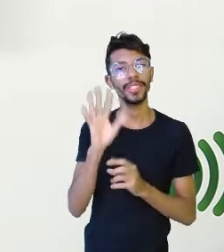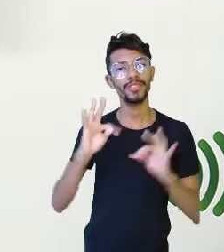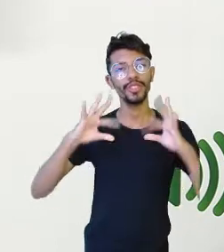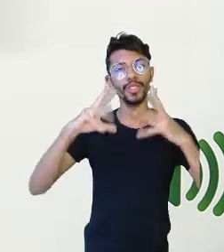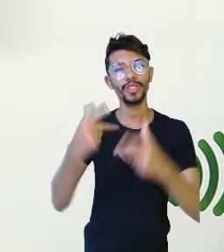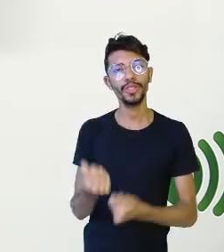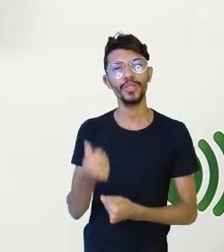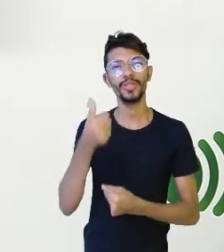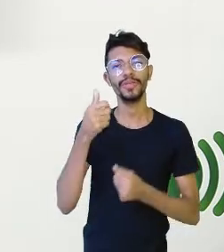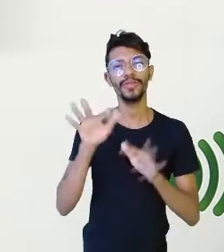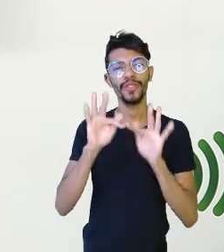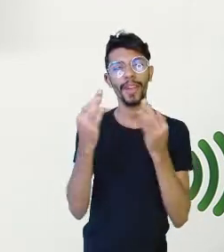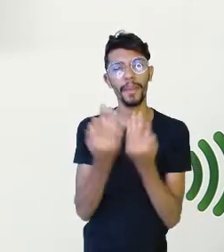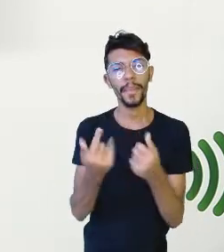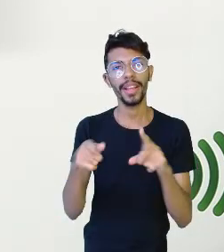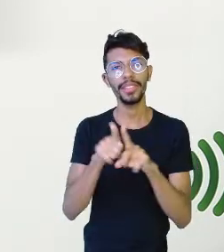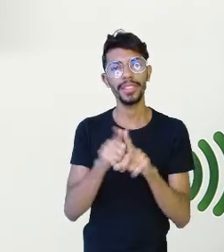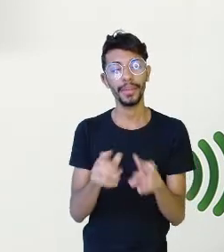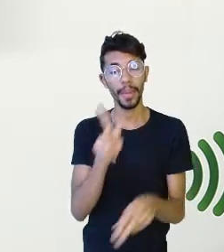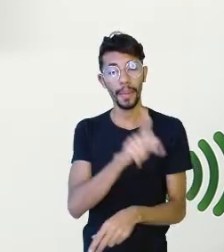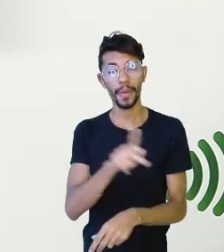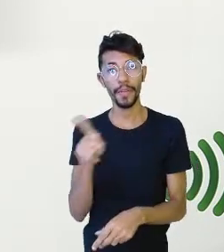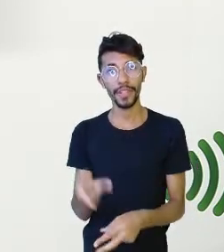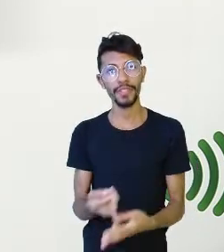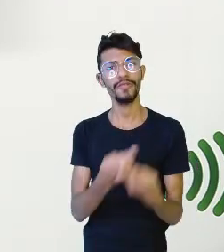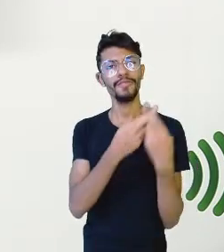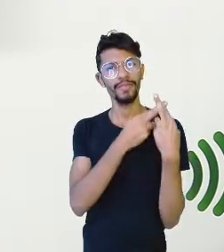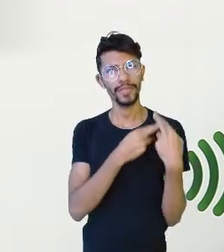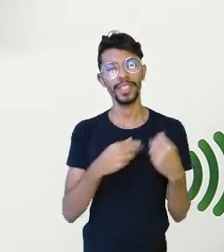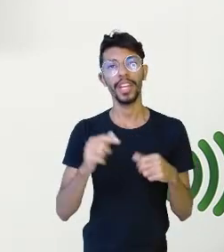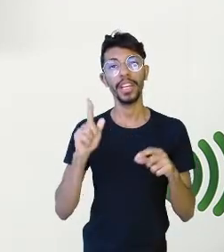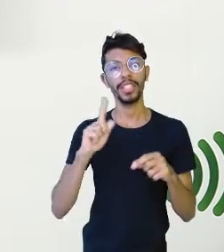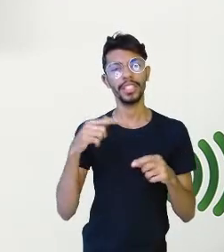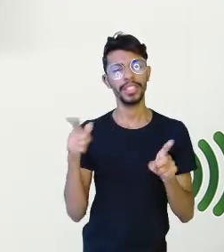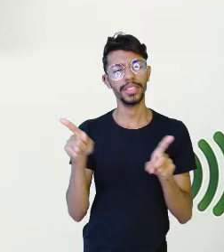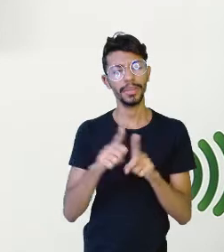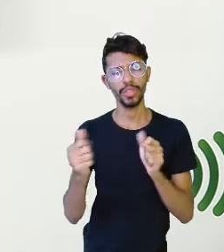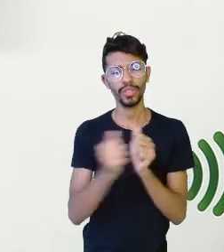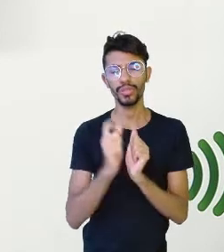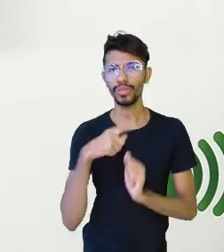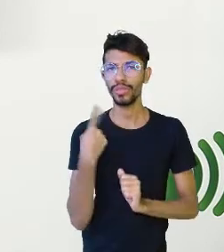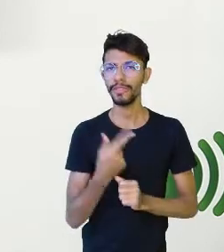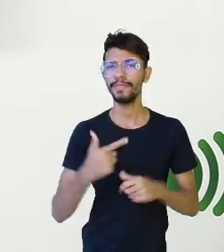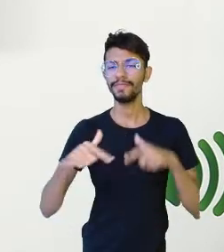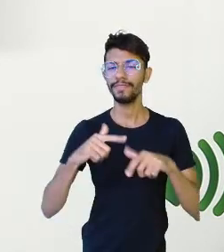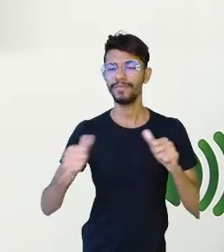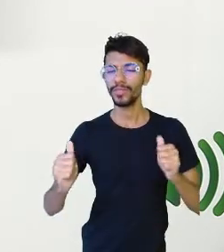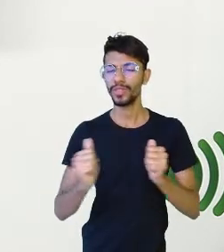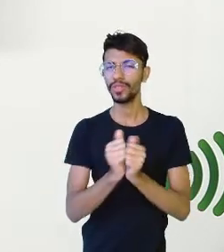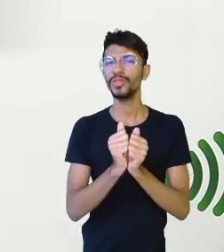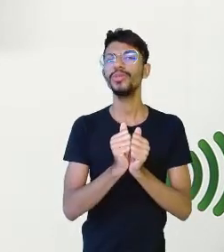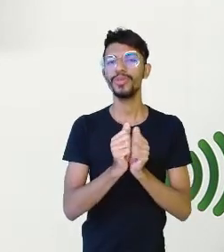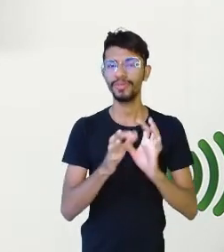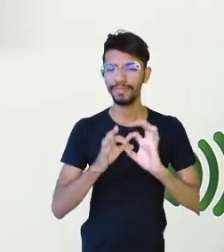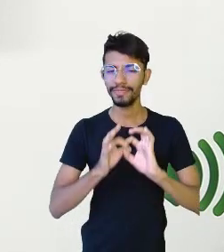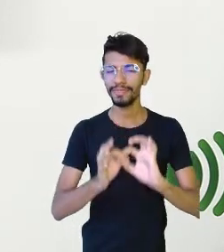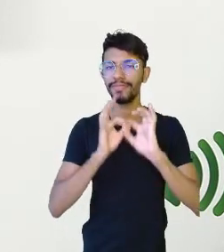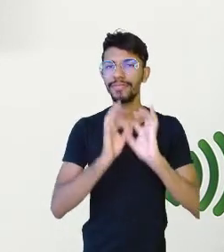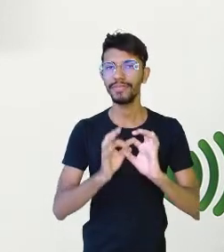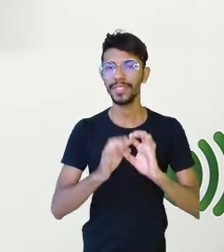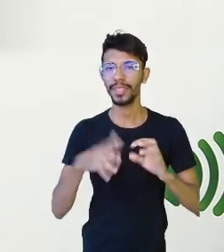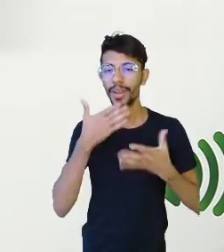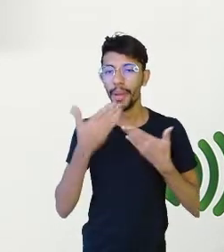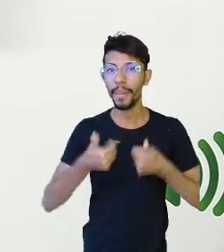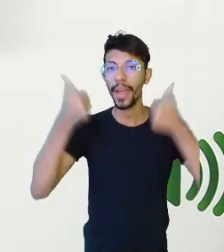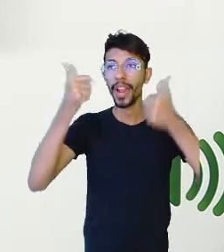aos professores que, juntamente conosco, estamos trabalhando unidos para o melhor da educação na cidade do Recife. Então, um grande beijo